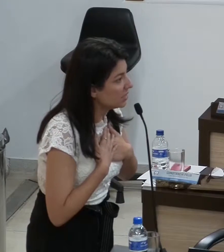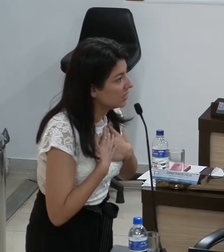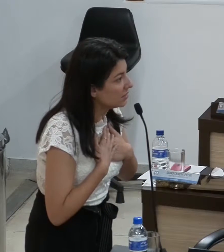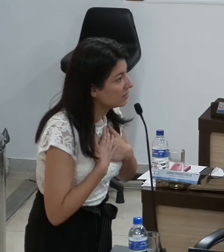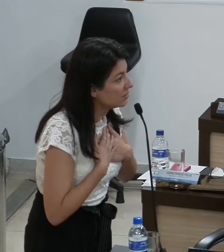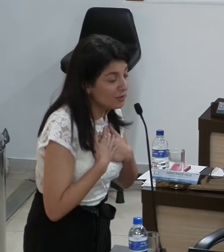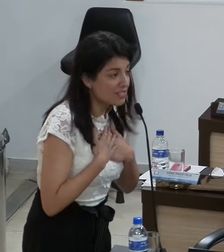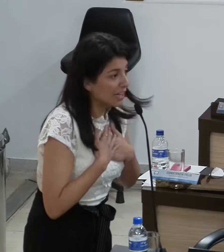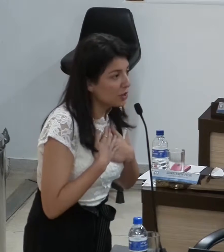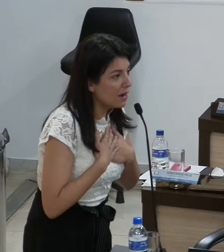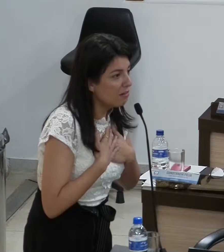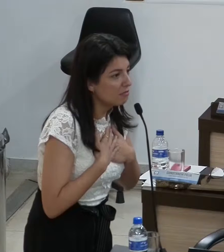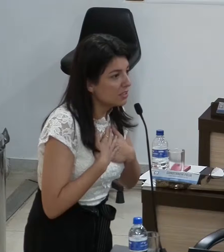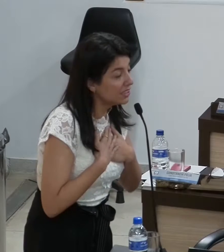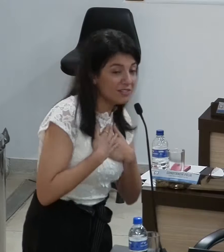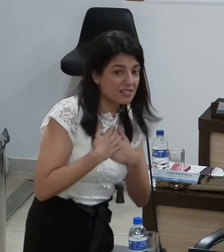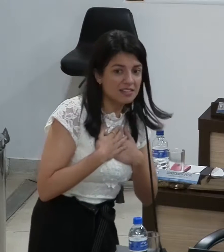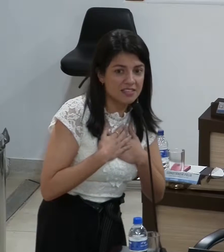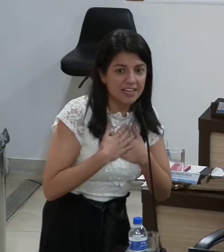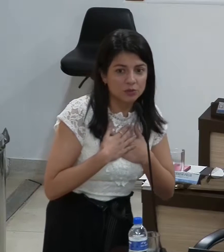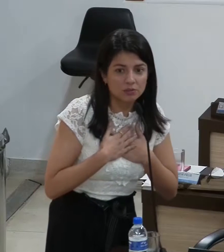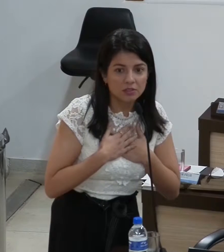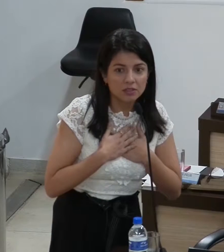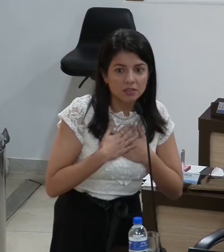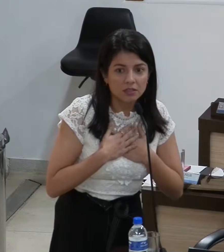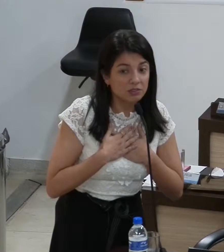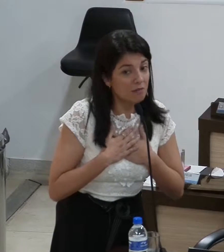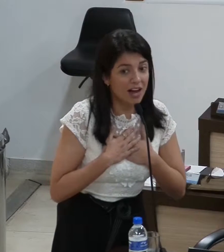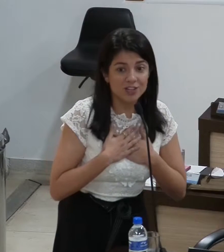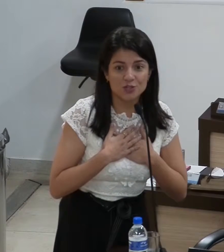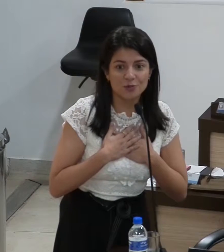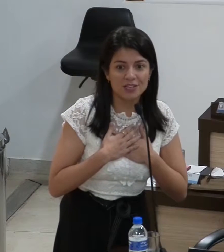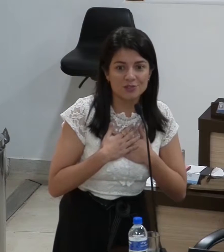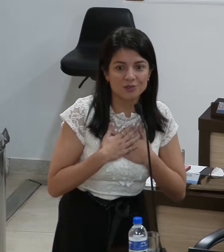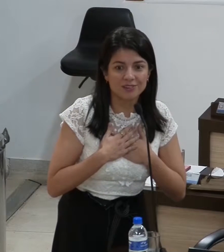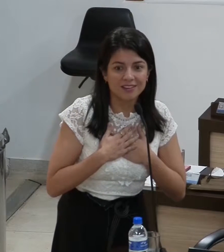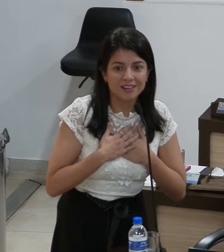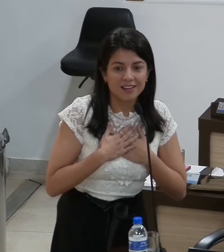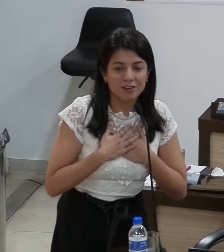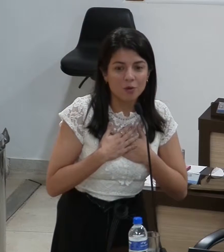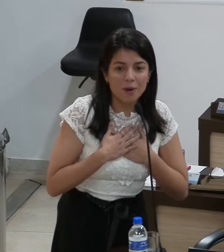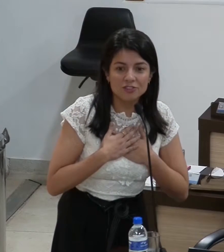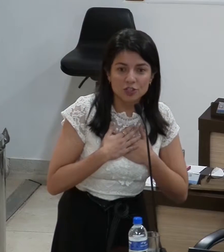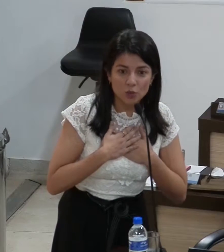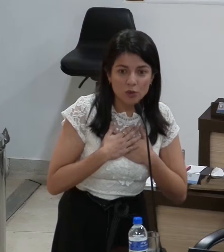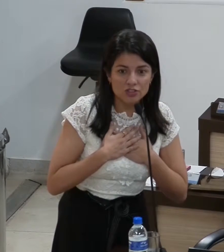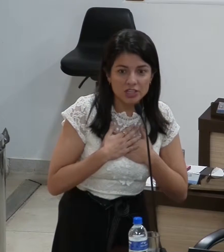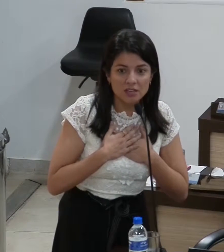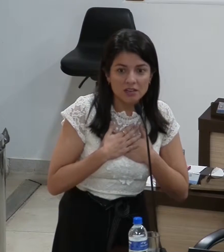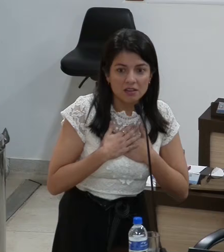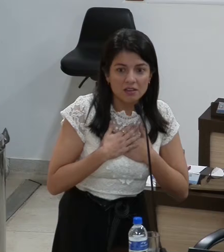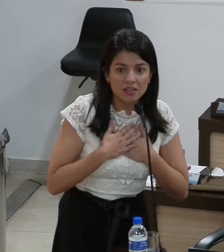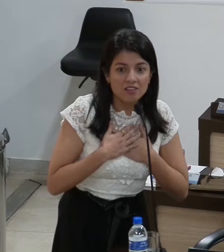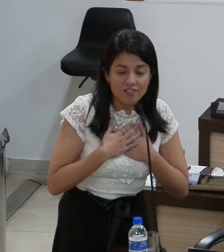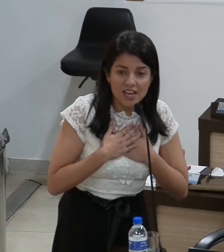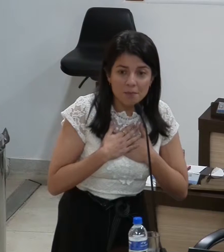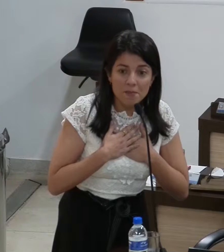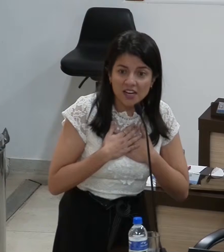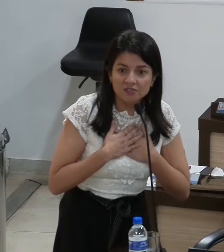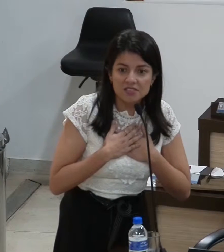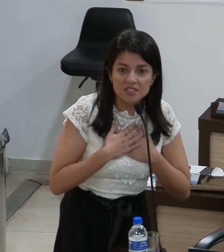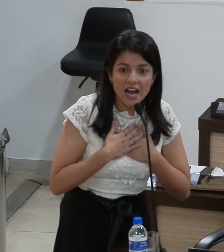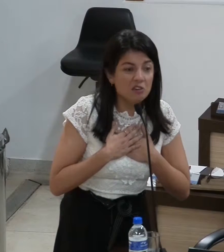situação. Não está normal, não está certo. Eu não acho isso uma atitude que